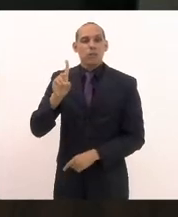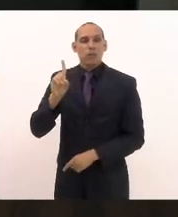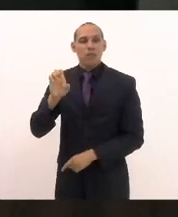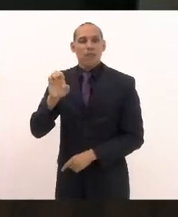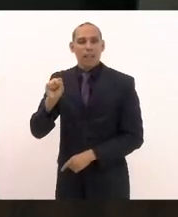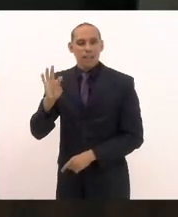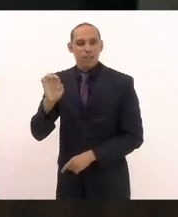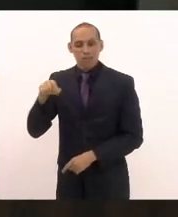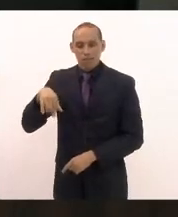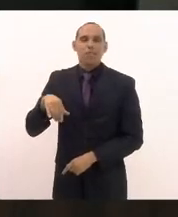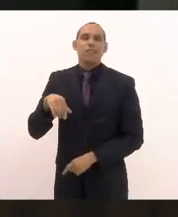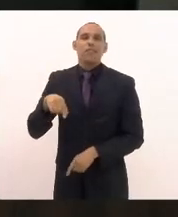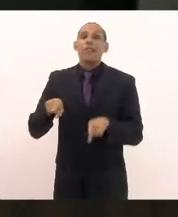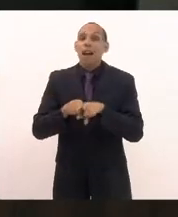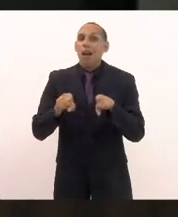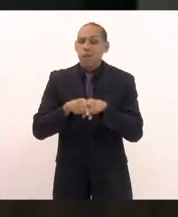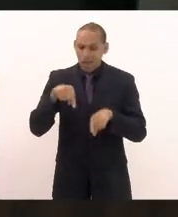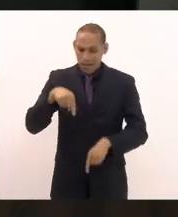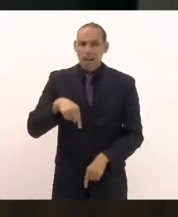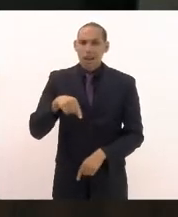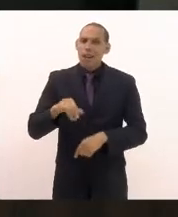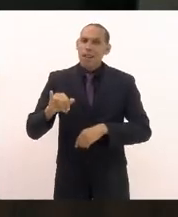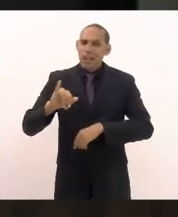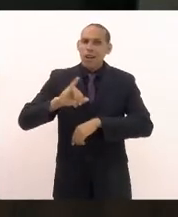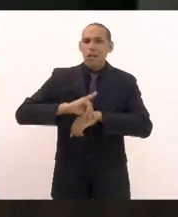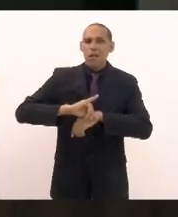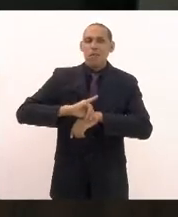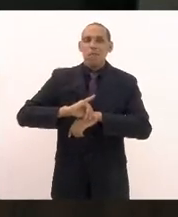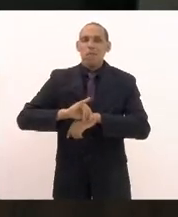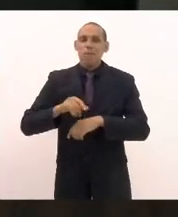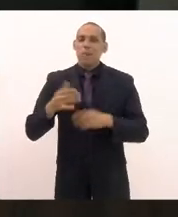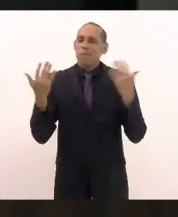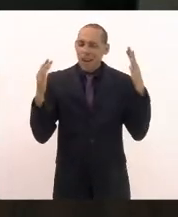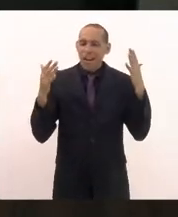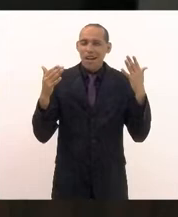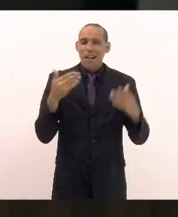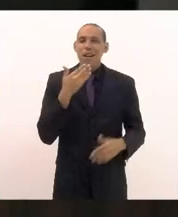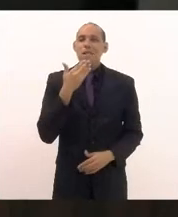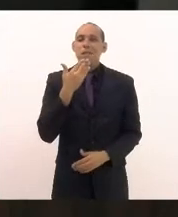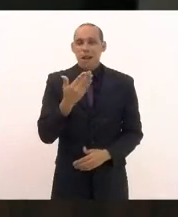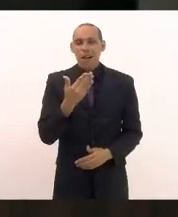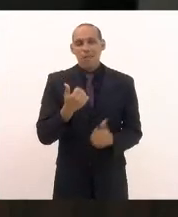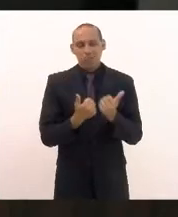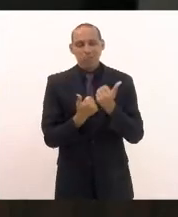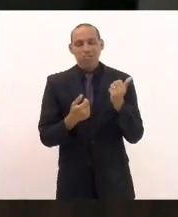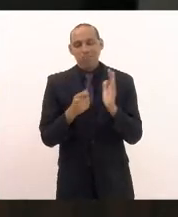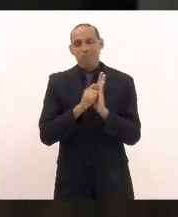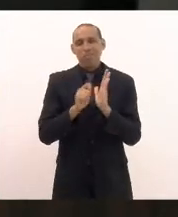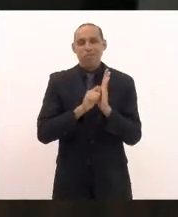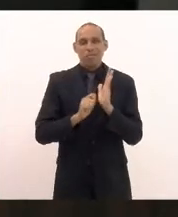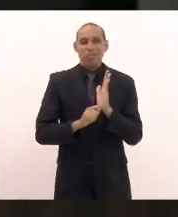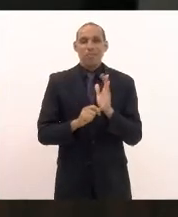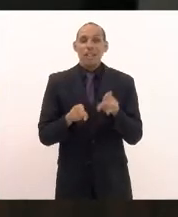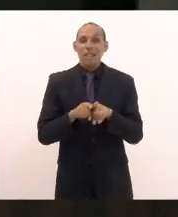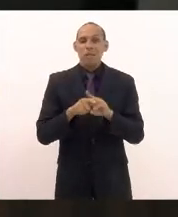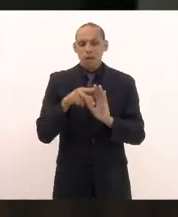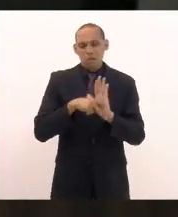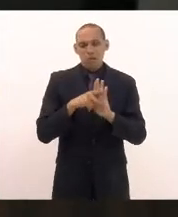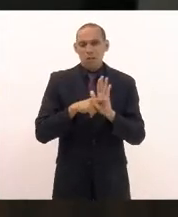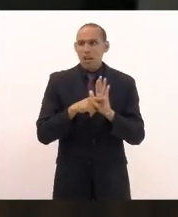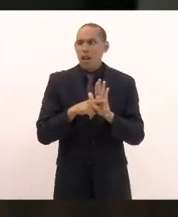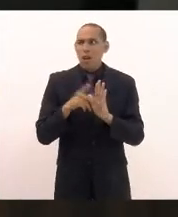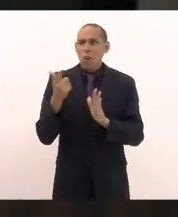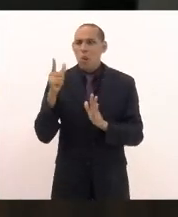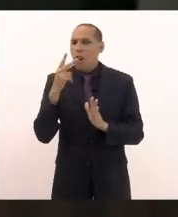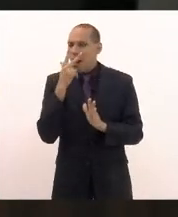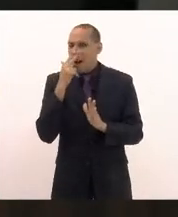e até aqui na capital também. Então, parabéns e gostaria de solicitar de Vossa Excelência, iria apresentar um projeto parecido, mas vi